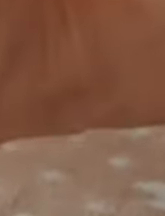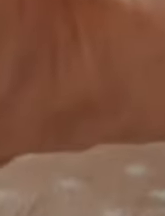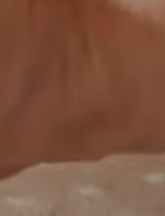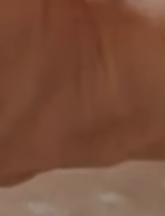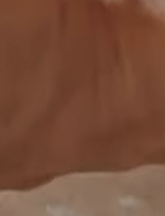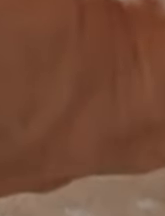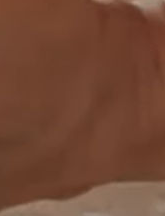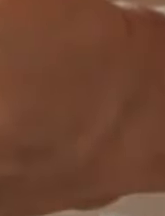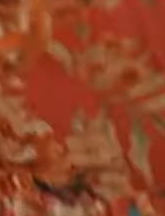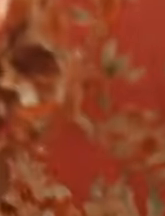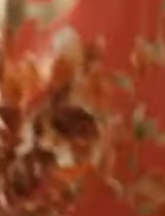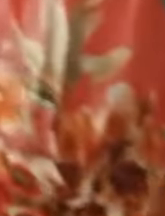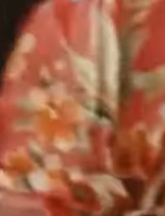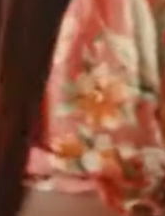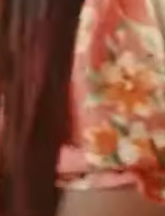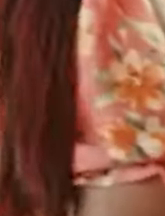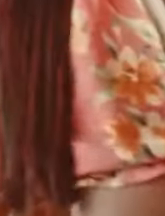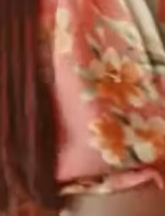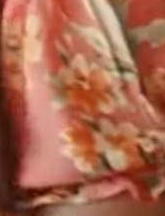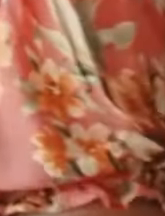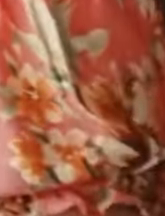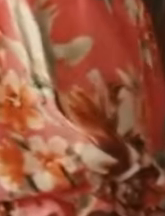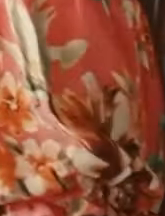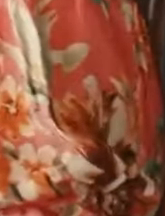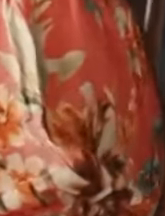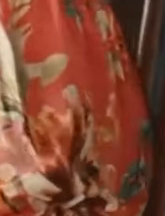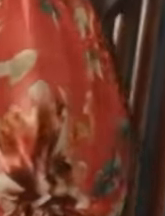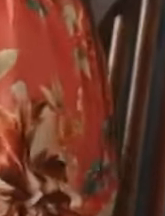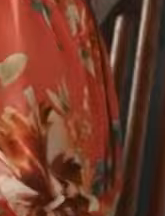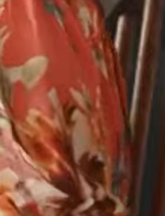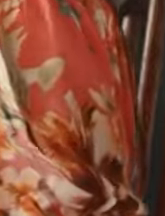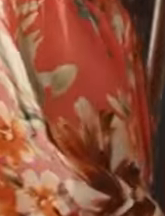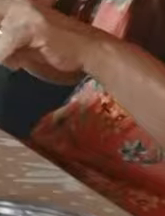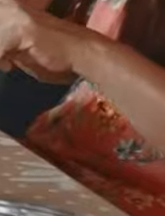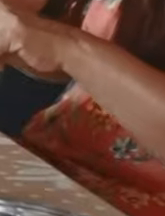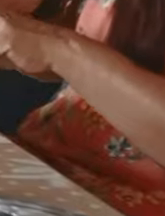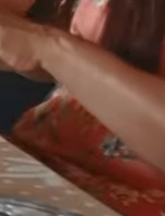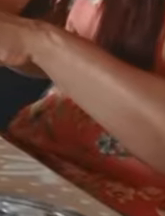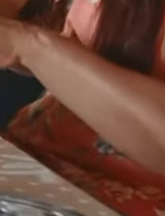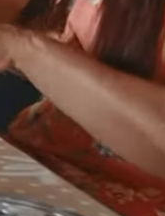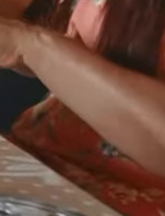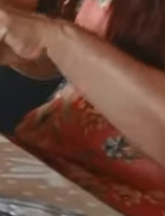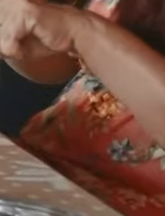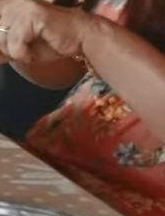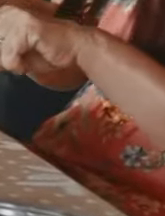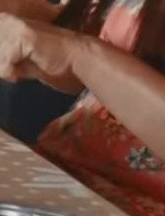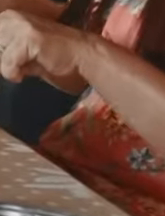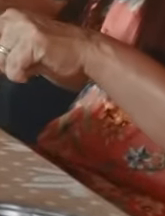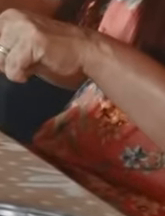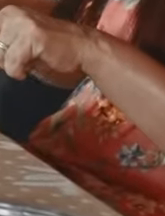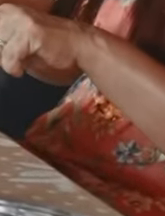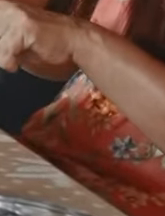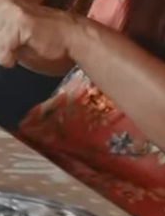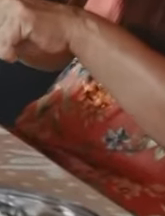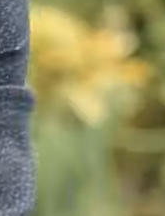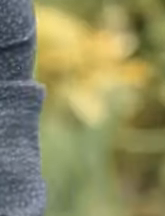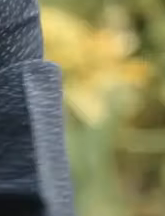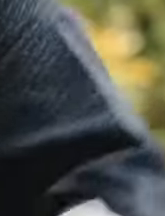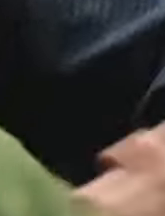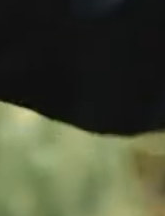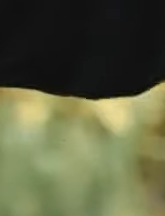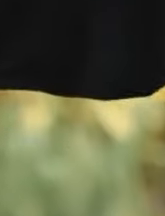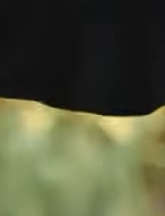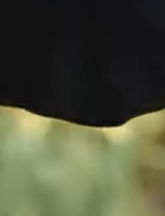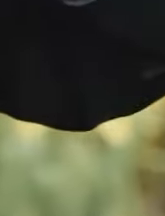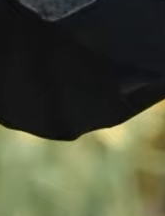naquela situação. Ela foi a pessoa que Deus usou para me tirar de lá. uma noite, e